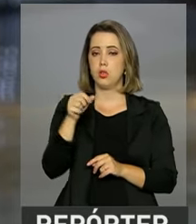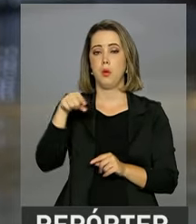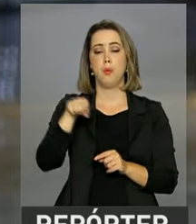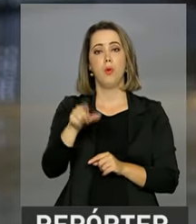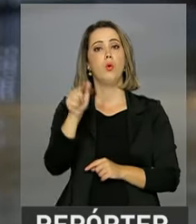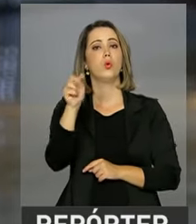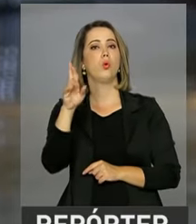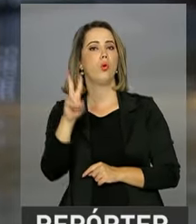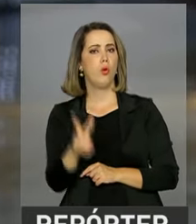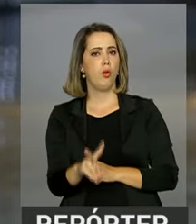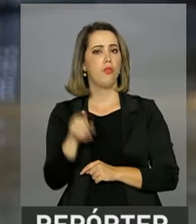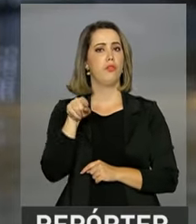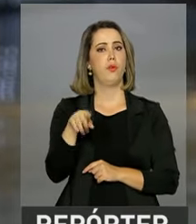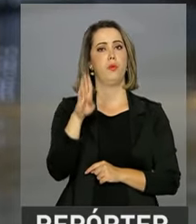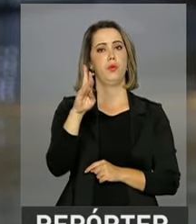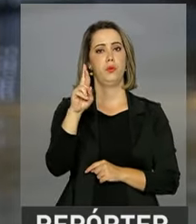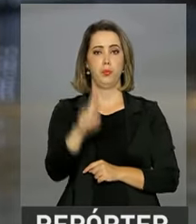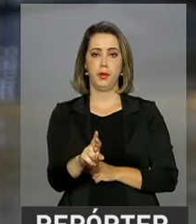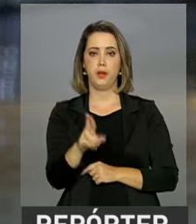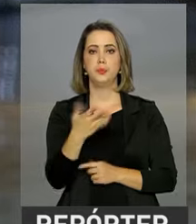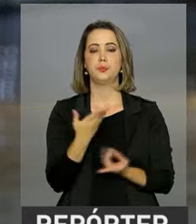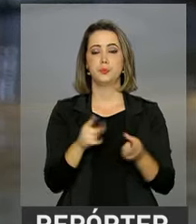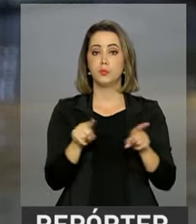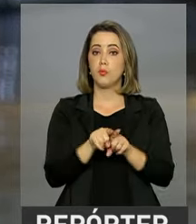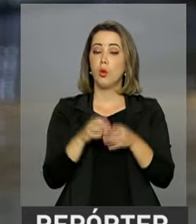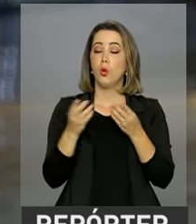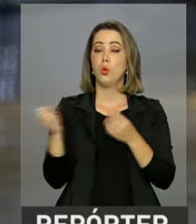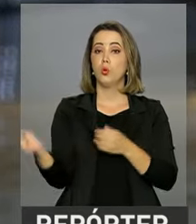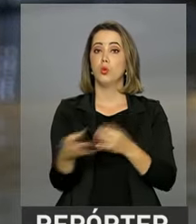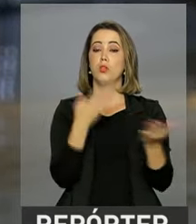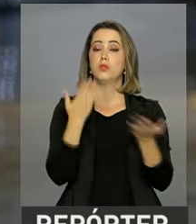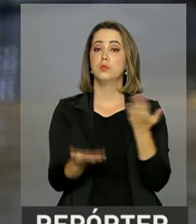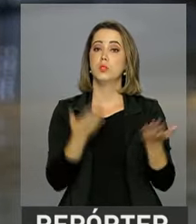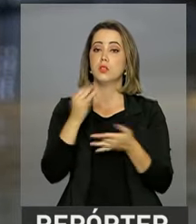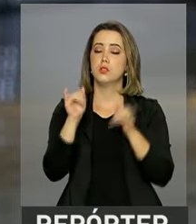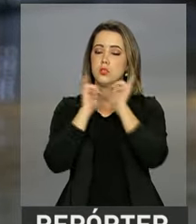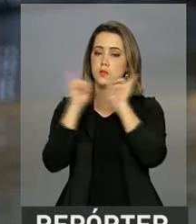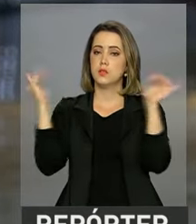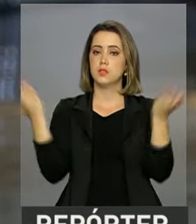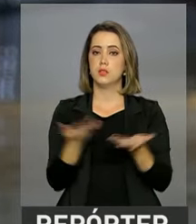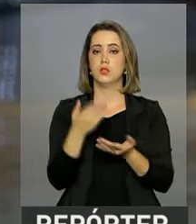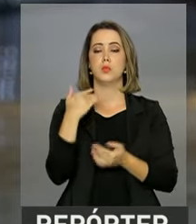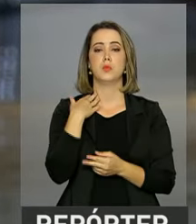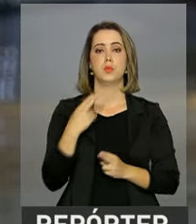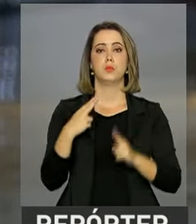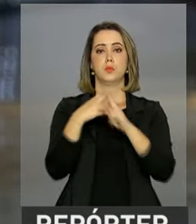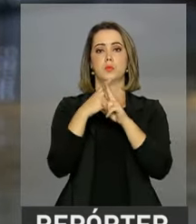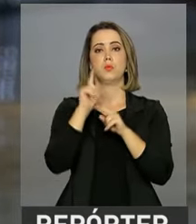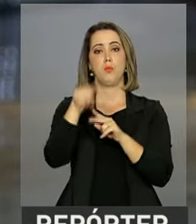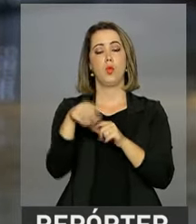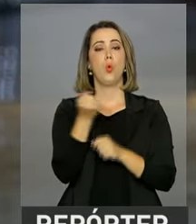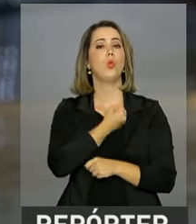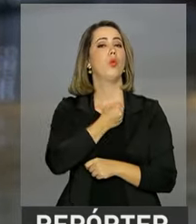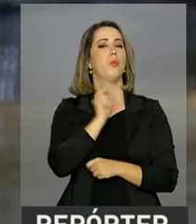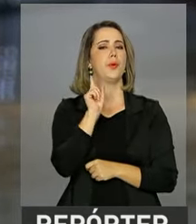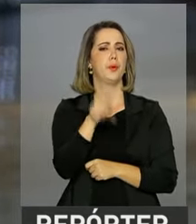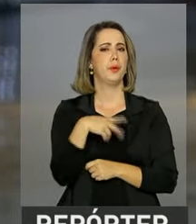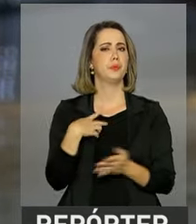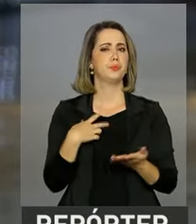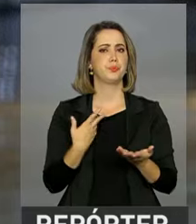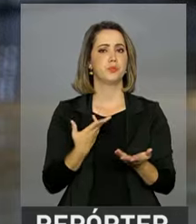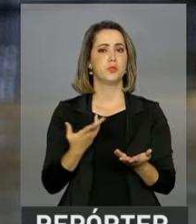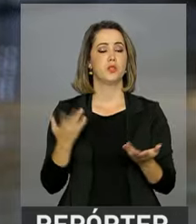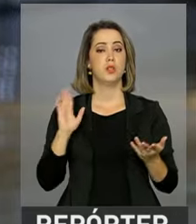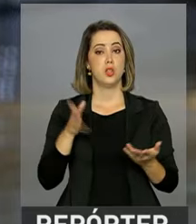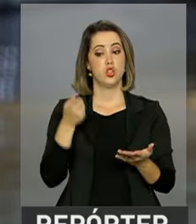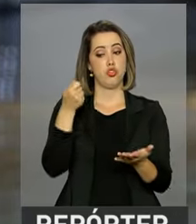www.caixa.gov.br. Em relação a esse mais novo balanço divulgado pela Caixa Econômica Federal, os números são os seguintes. A